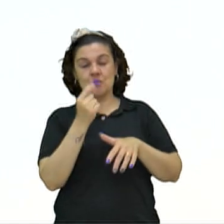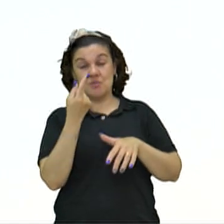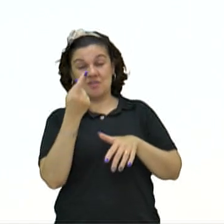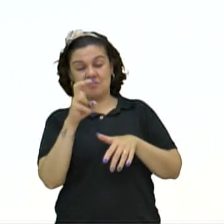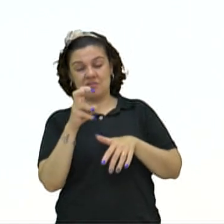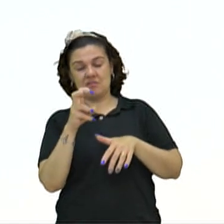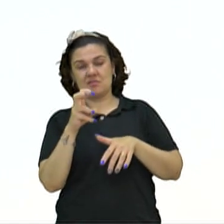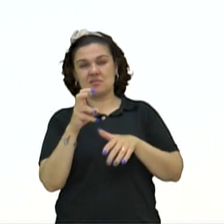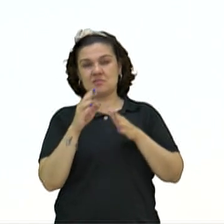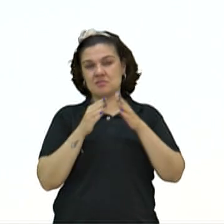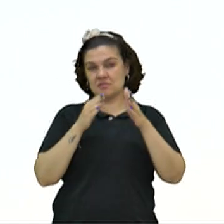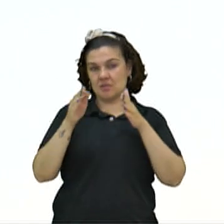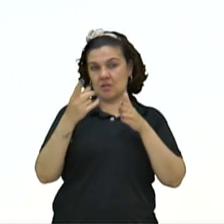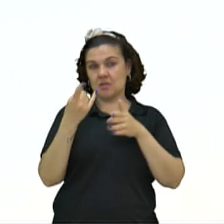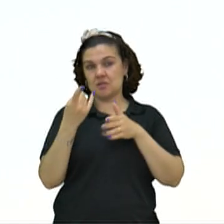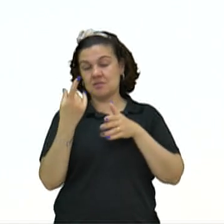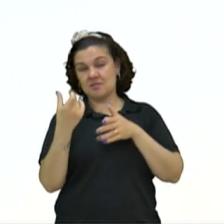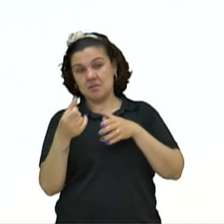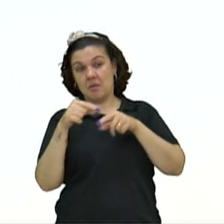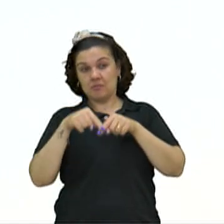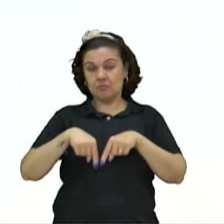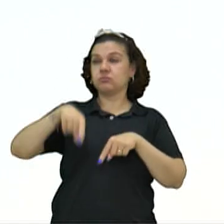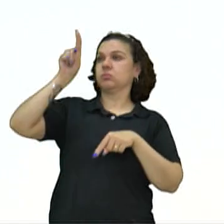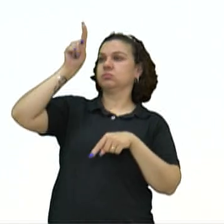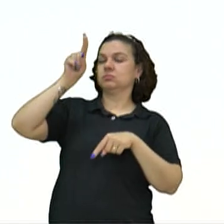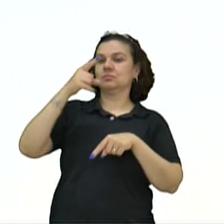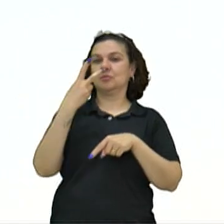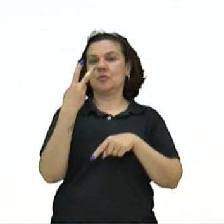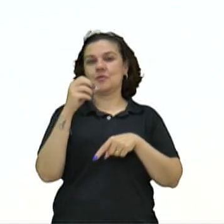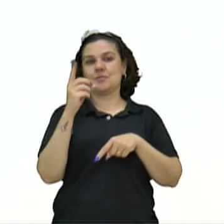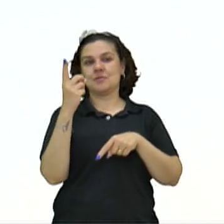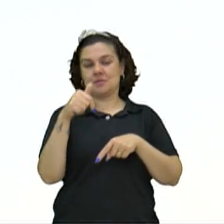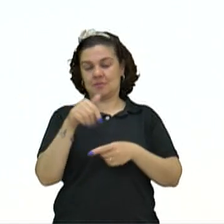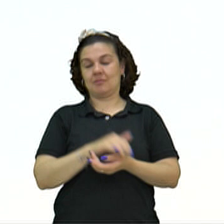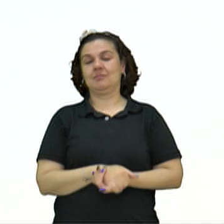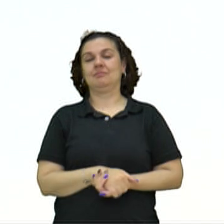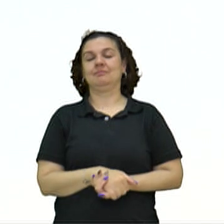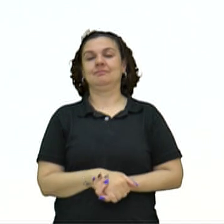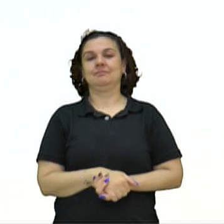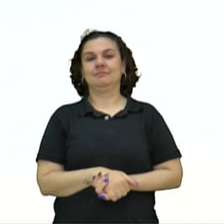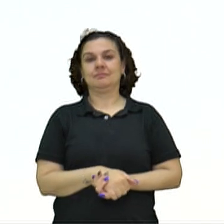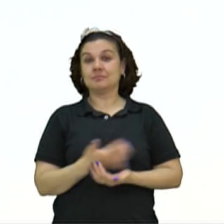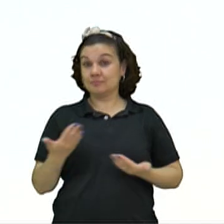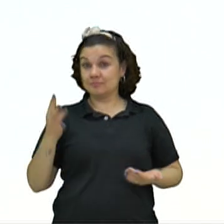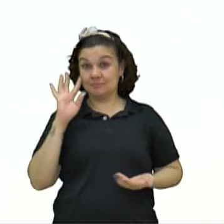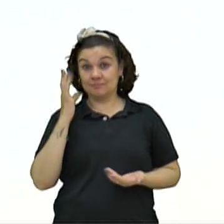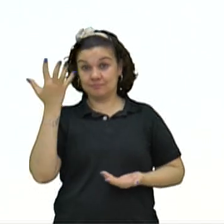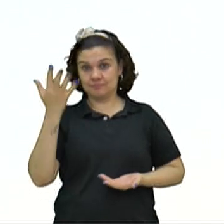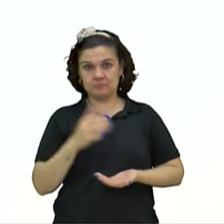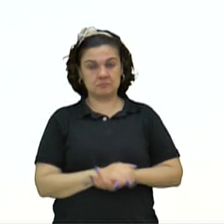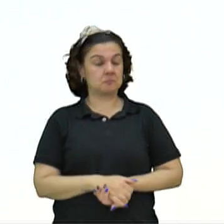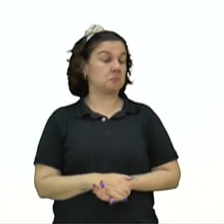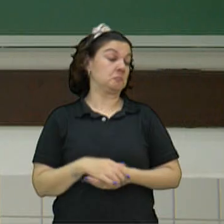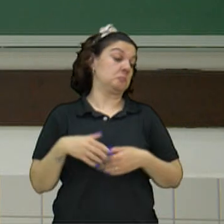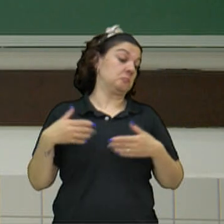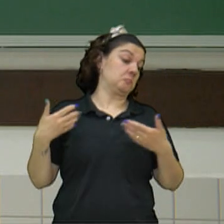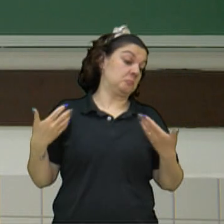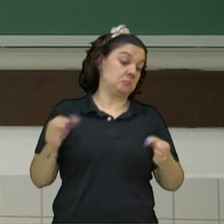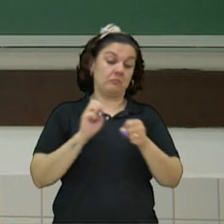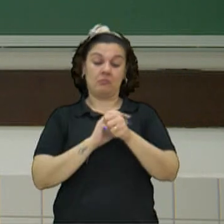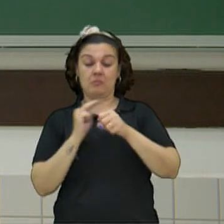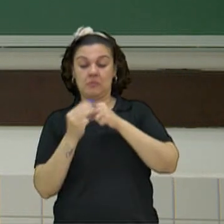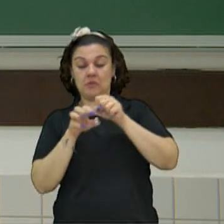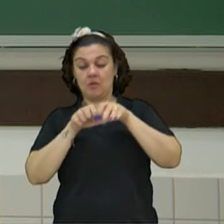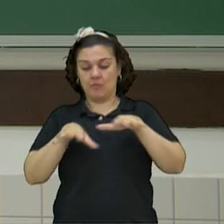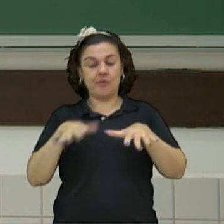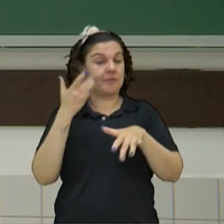2015 e 2016, mas voltou a crescer na sequência. O que vai acontecer depois da pandemia? Ainda teremos que